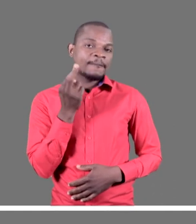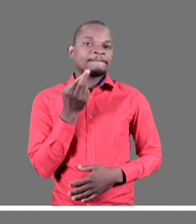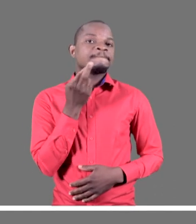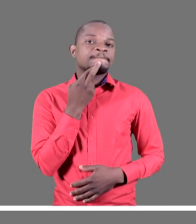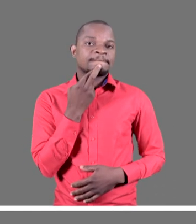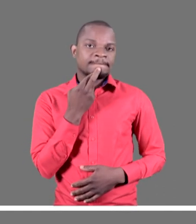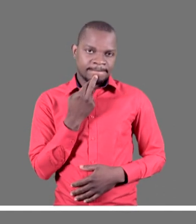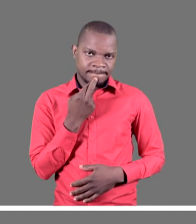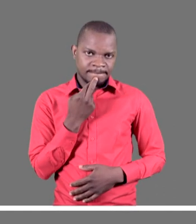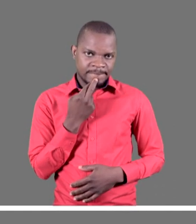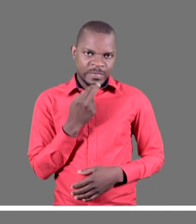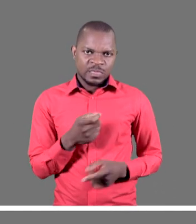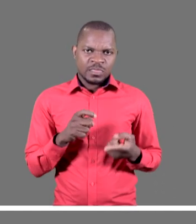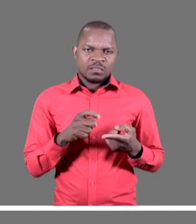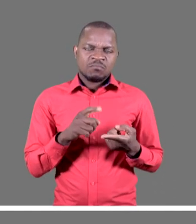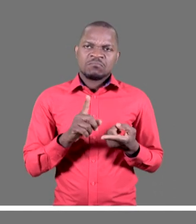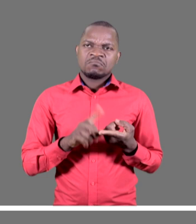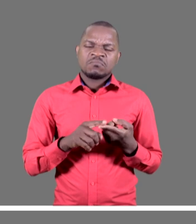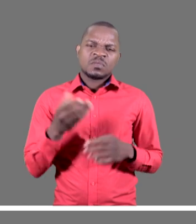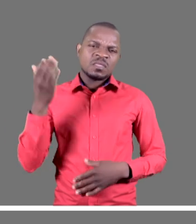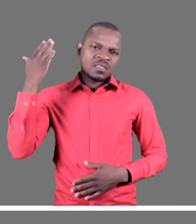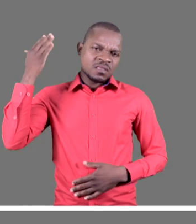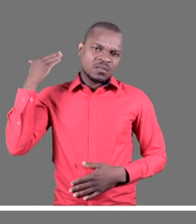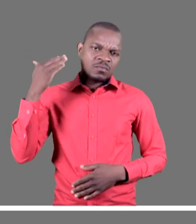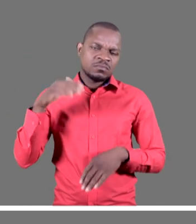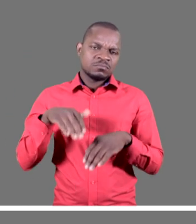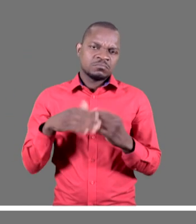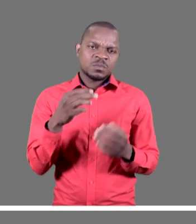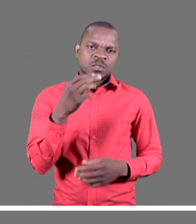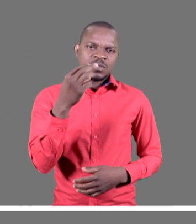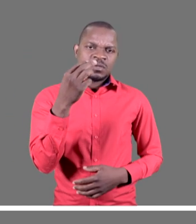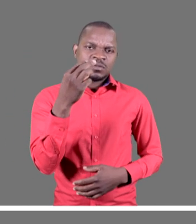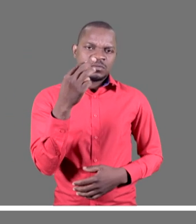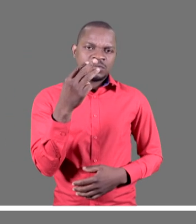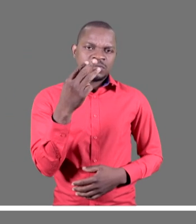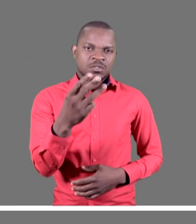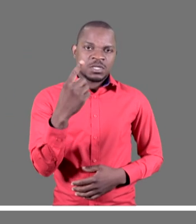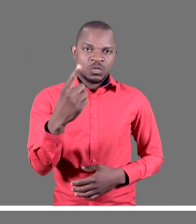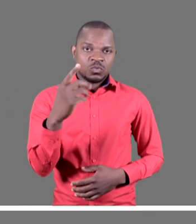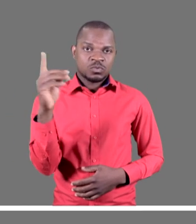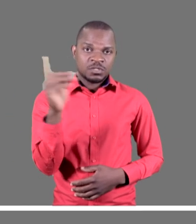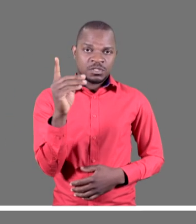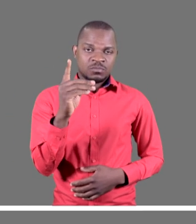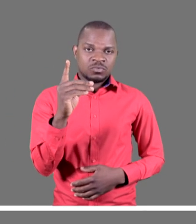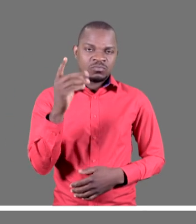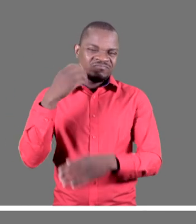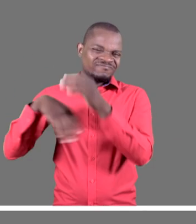Temos, desde 31 de dezembro de 2018,